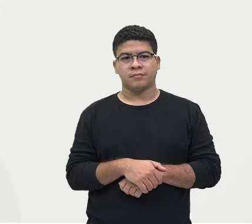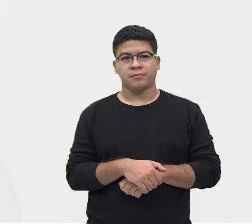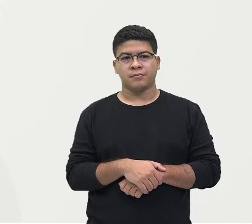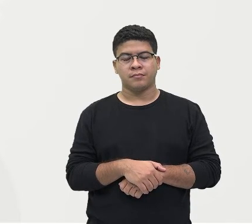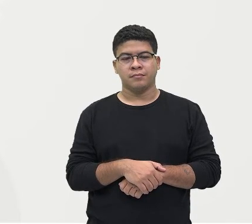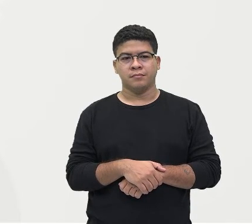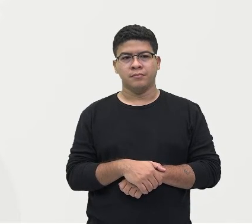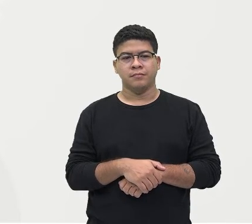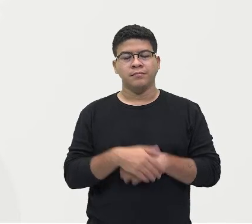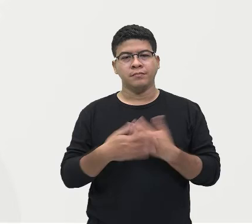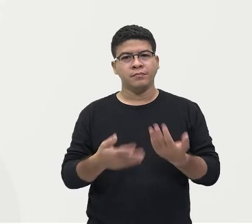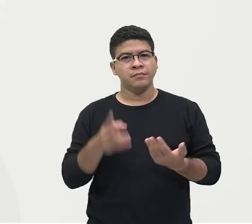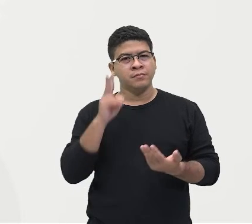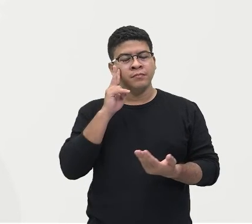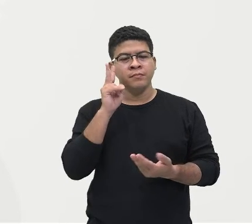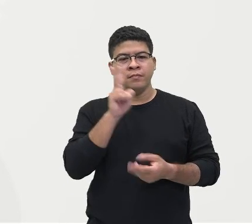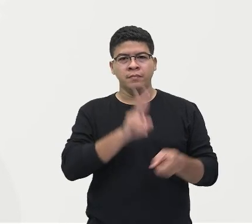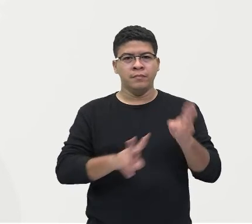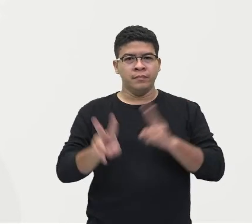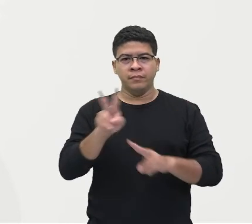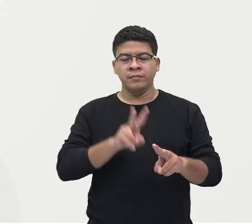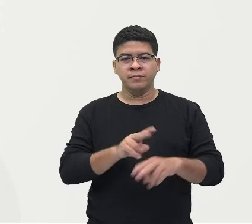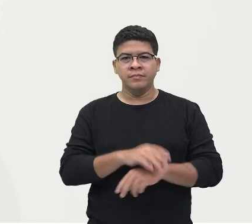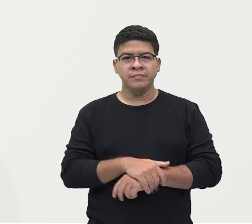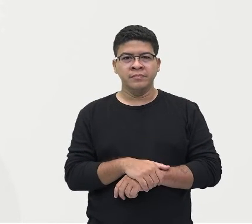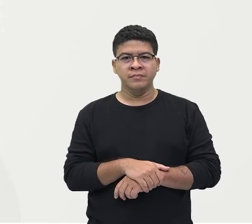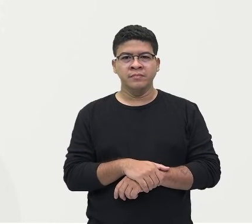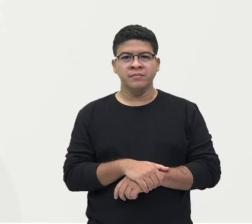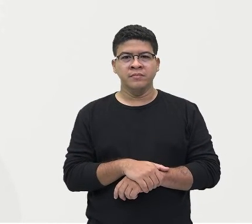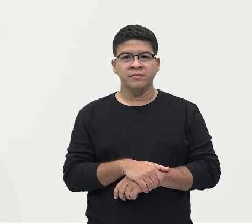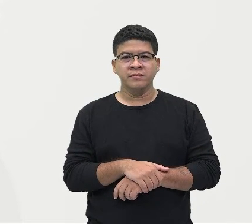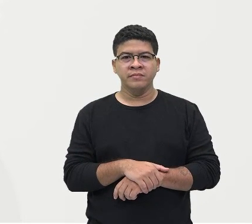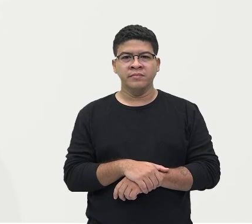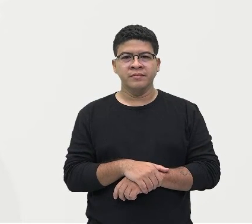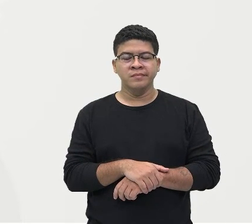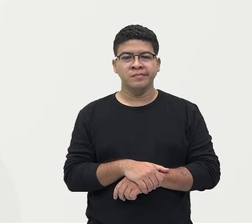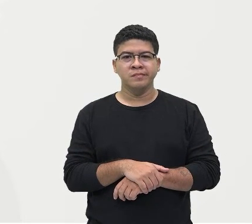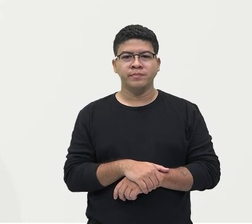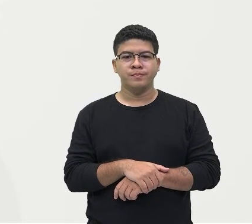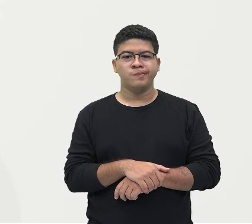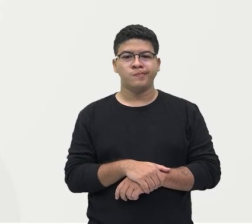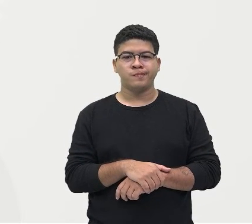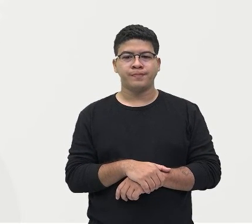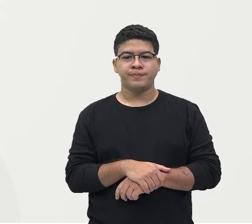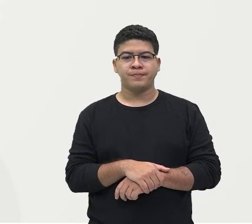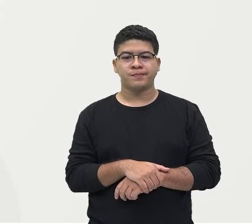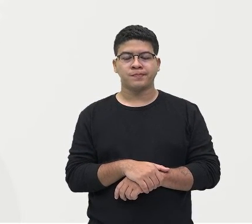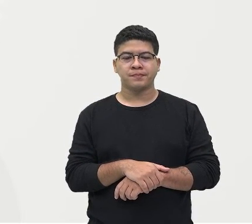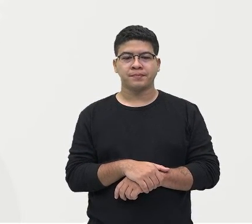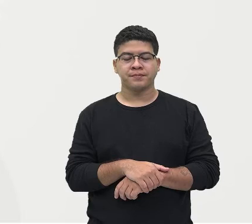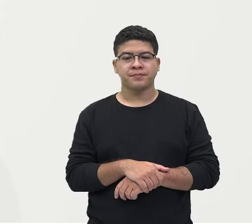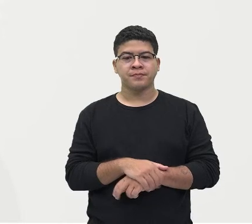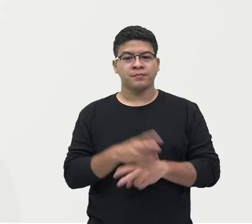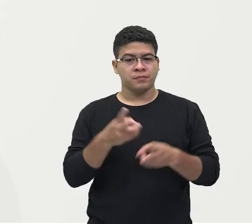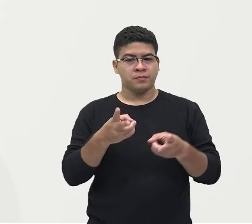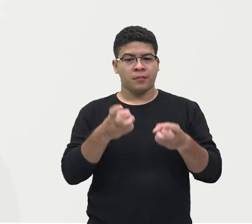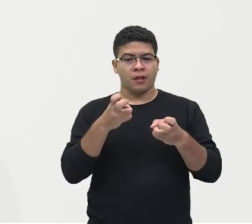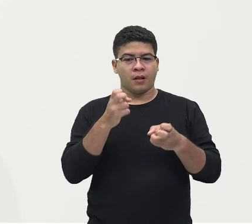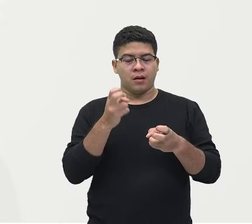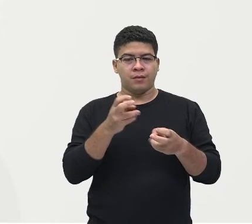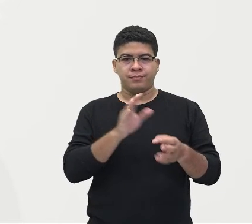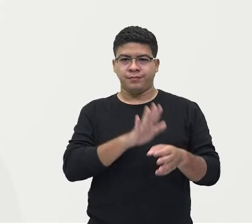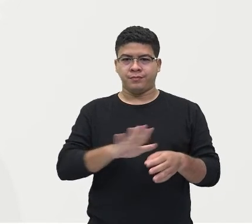a ilustração relacionada a esse texto é essa daqui, ó, certo? Então, você tem essa